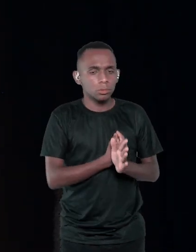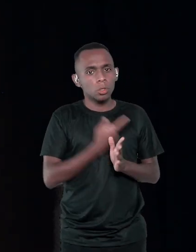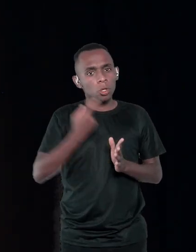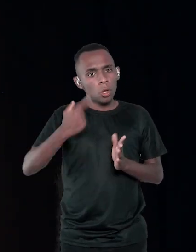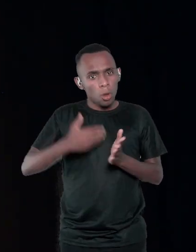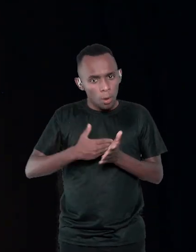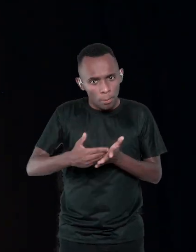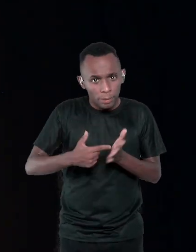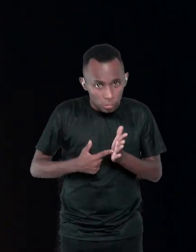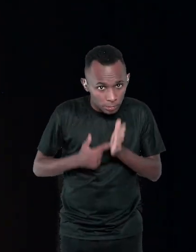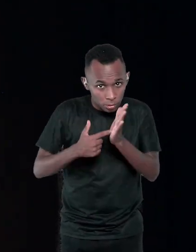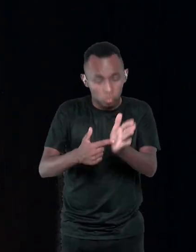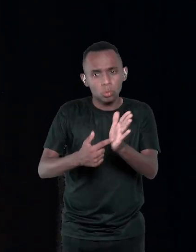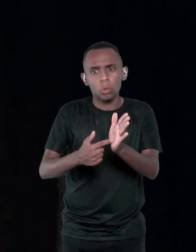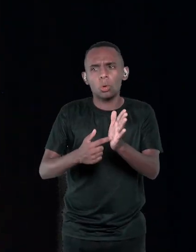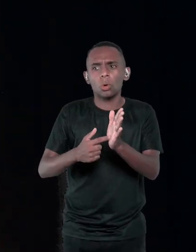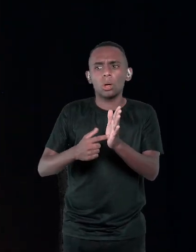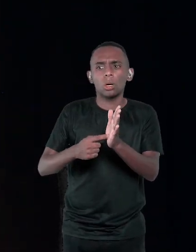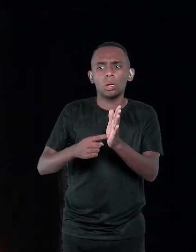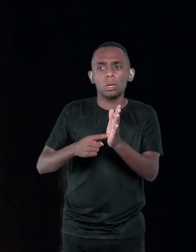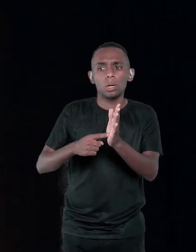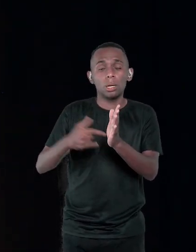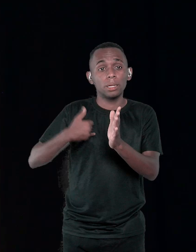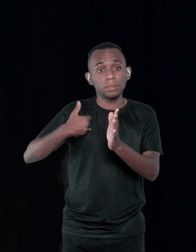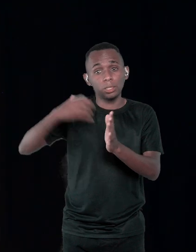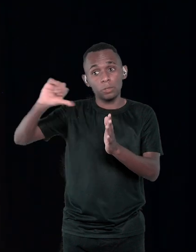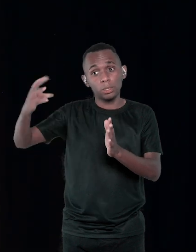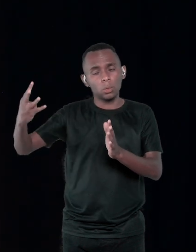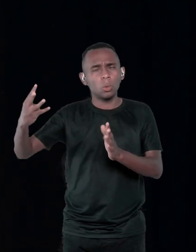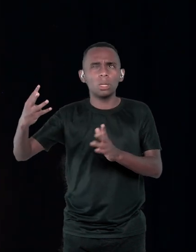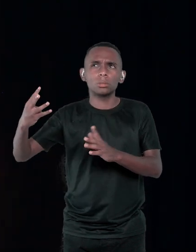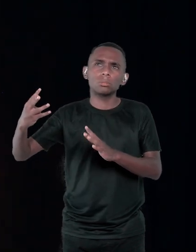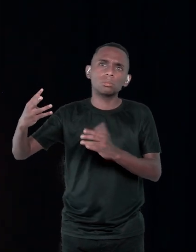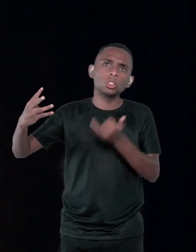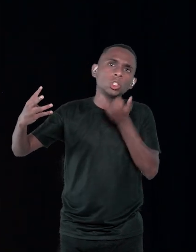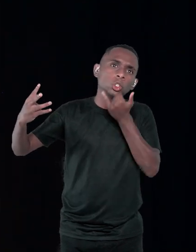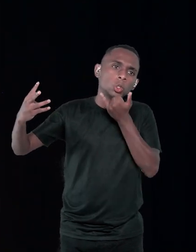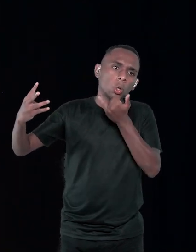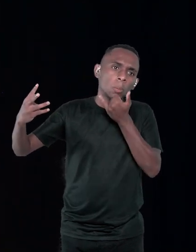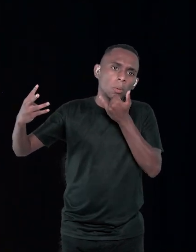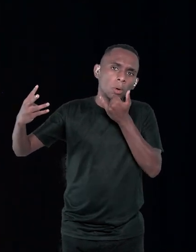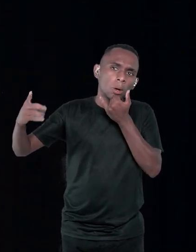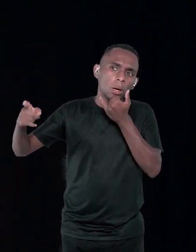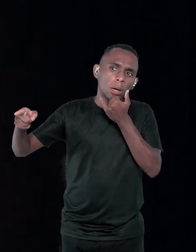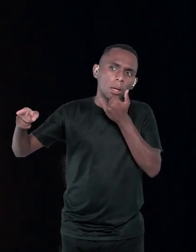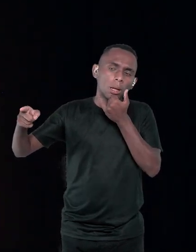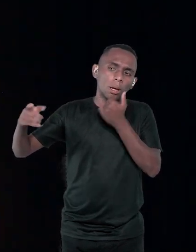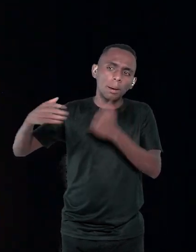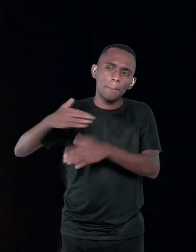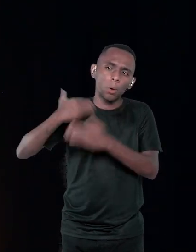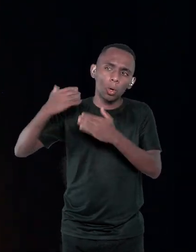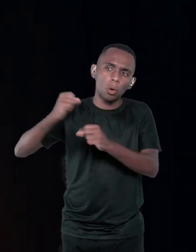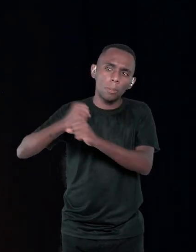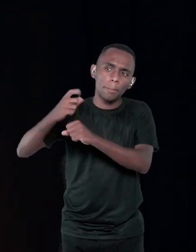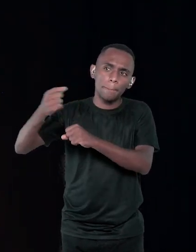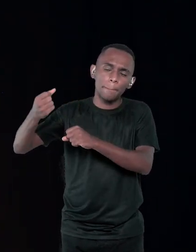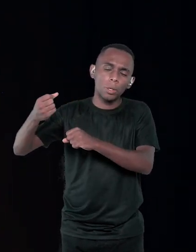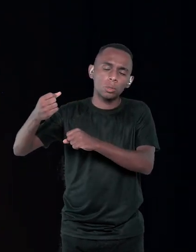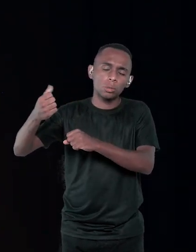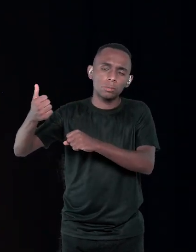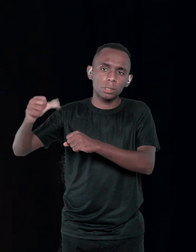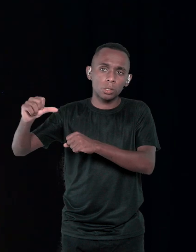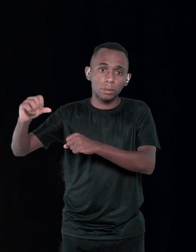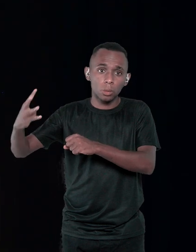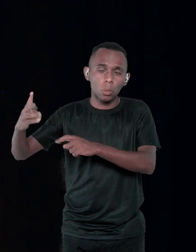gente lançou o livro, ela tinha 94, na verdade. Não, perdão. Ela morreu com 94, ela tinha 90 anos.